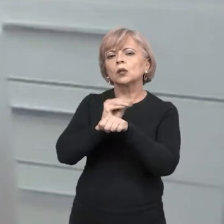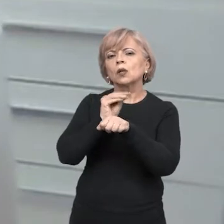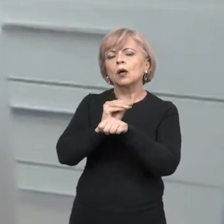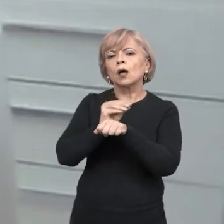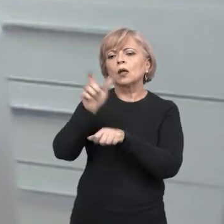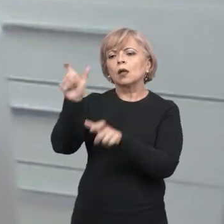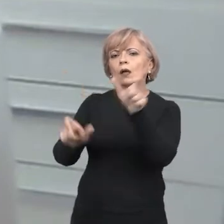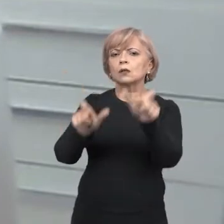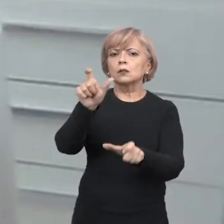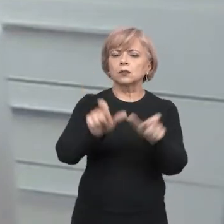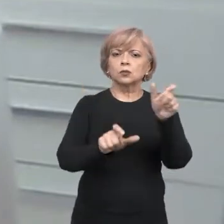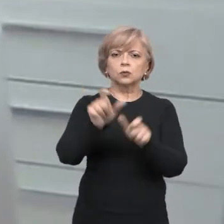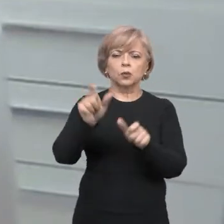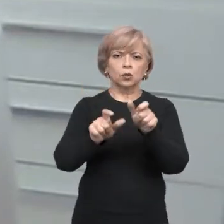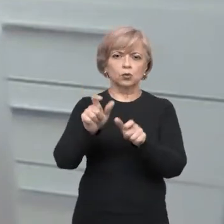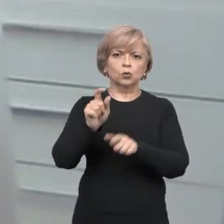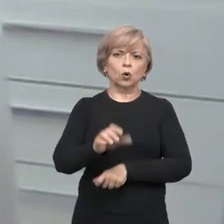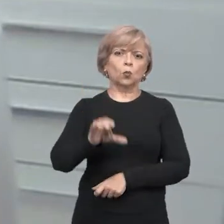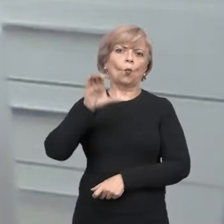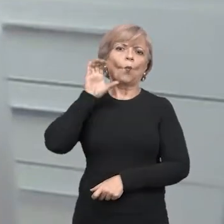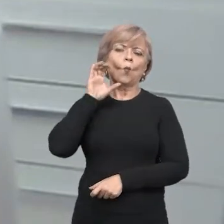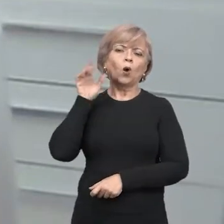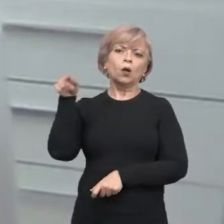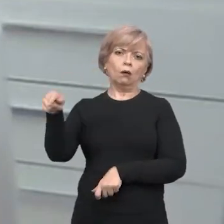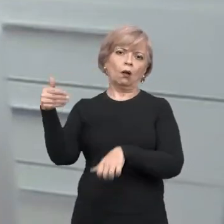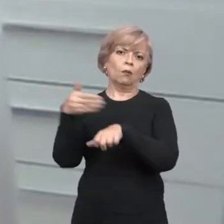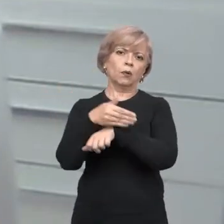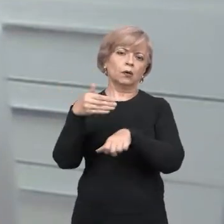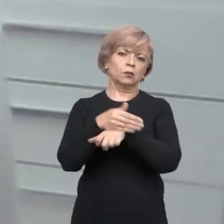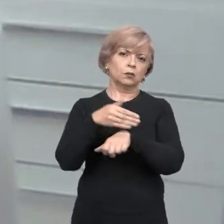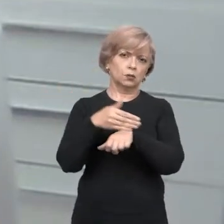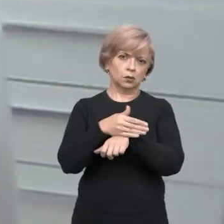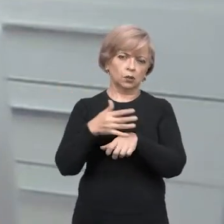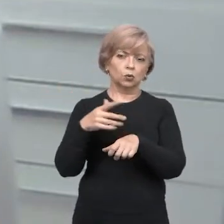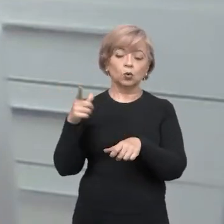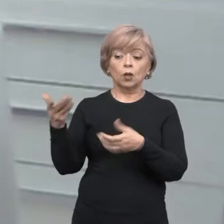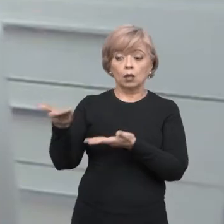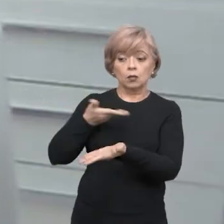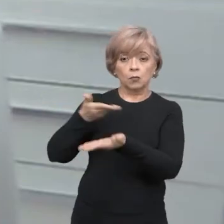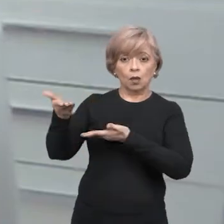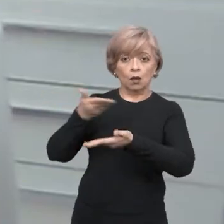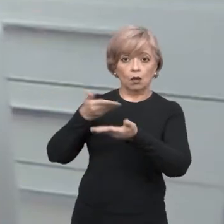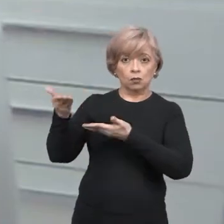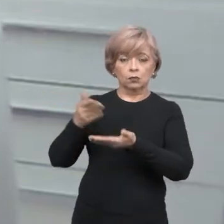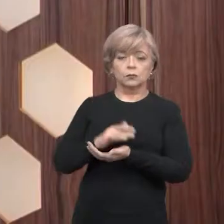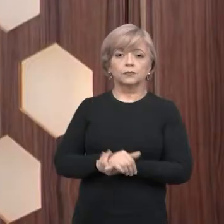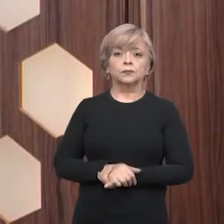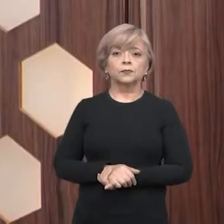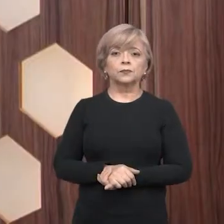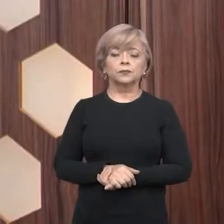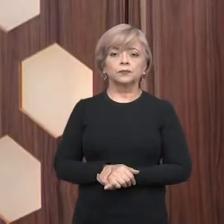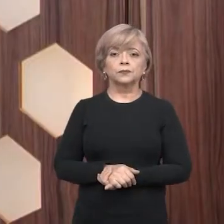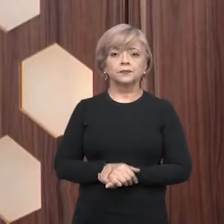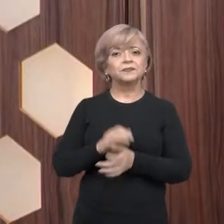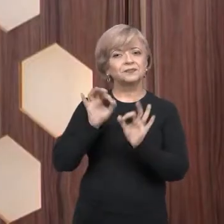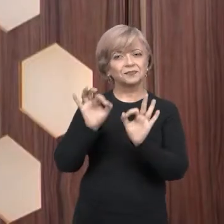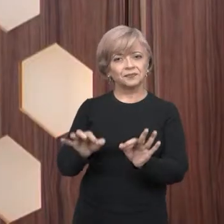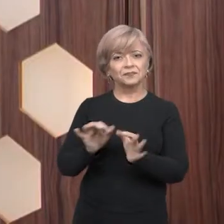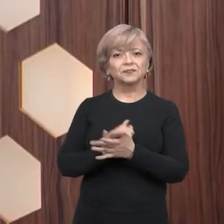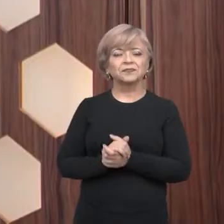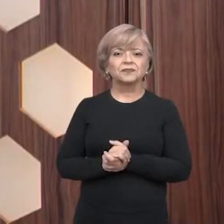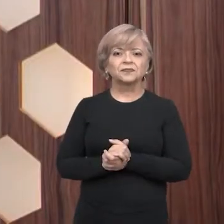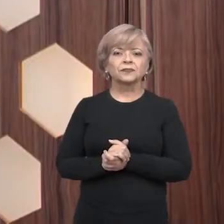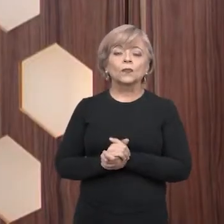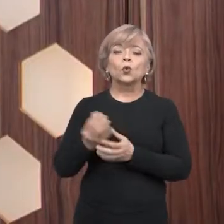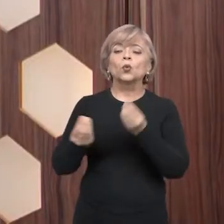sigilo das pessoas que participam dessa as ações desses métodos autocompositivos certo